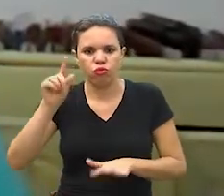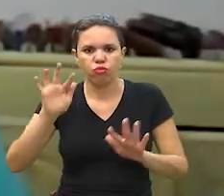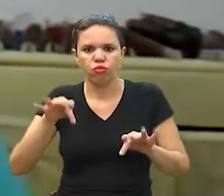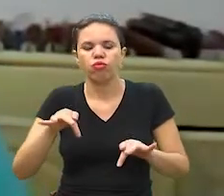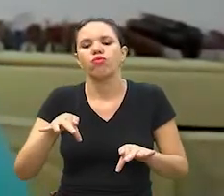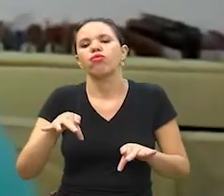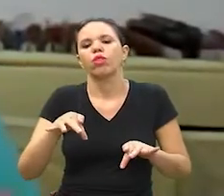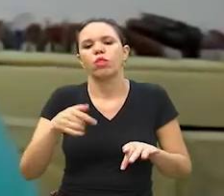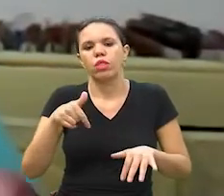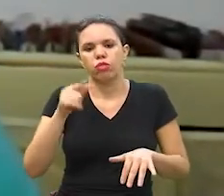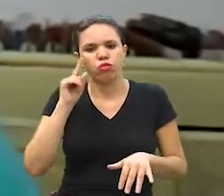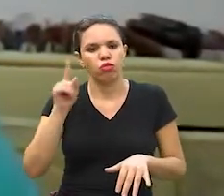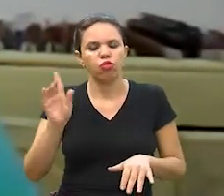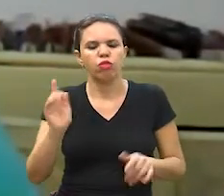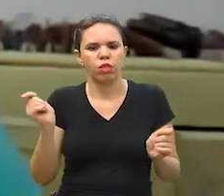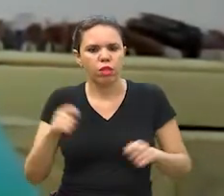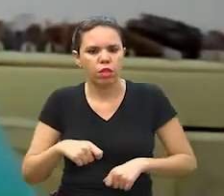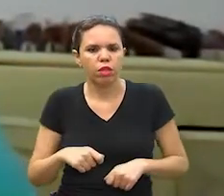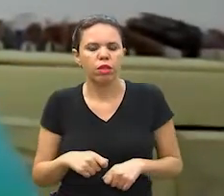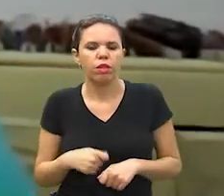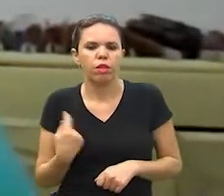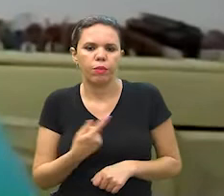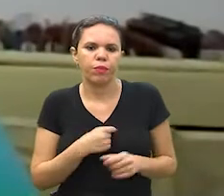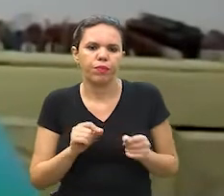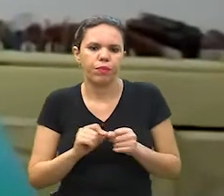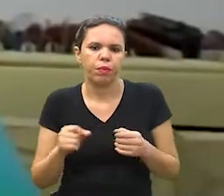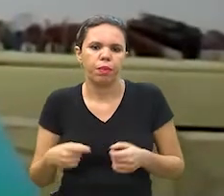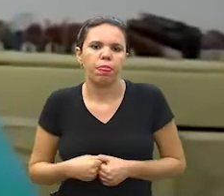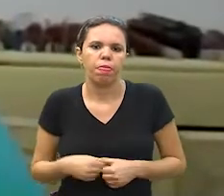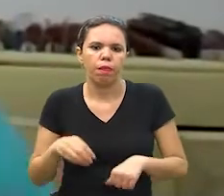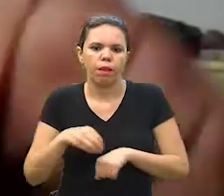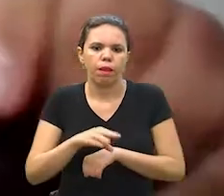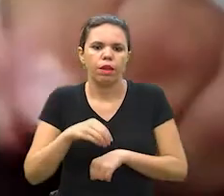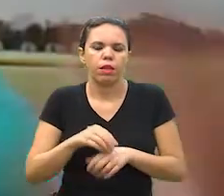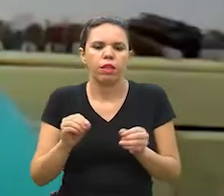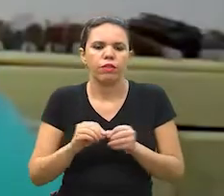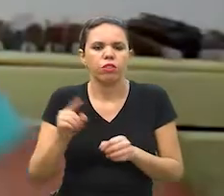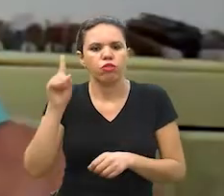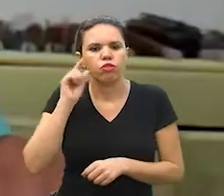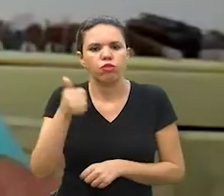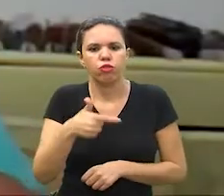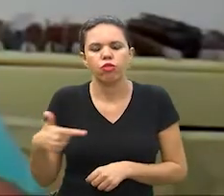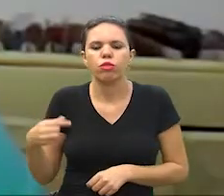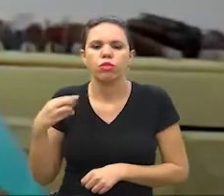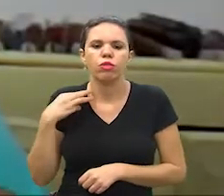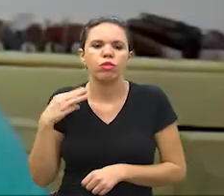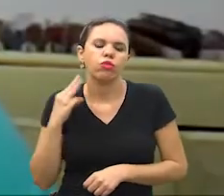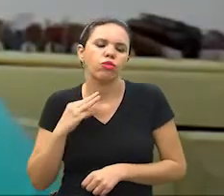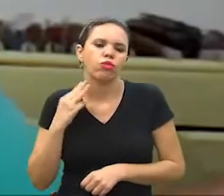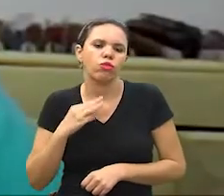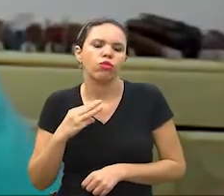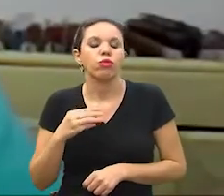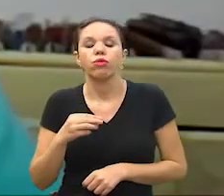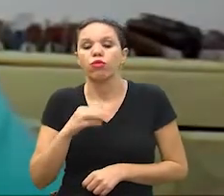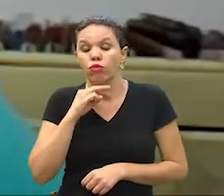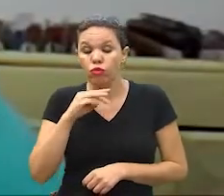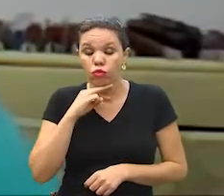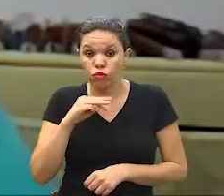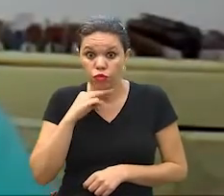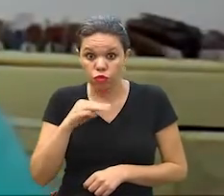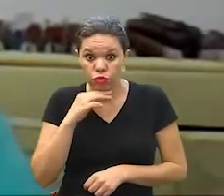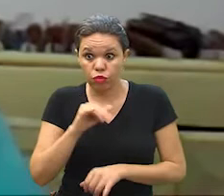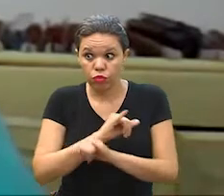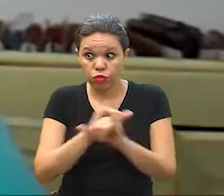final dos 7 dias já tem condição, e foi isso que nós fizemos na indicação que fizemos no dia 12 de março, quando percebemos que